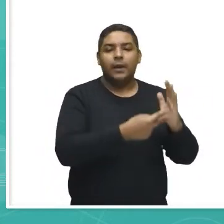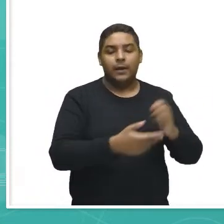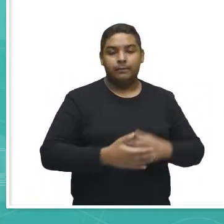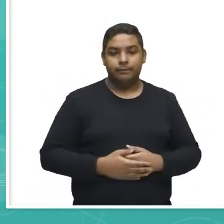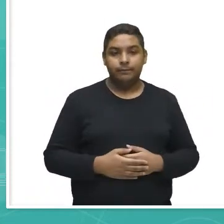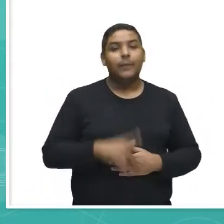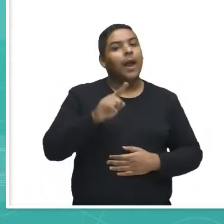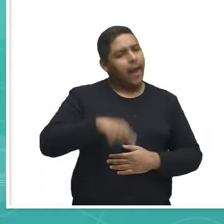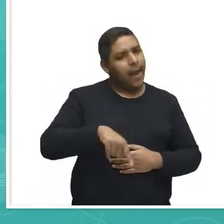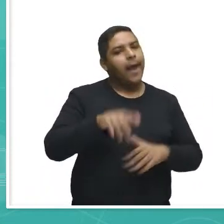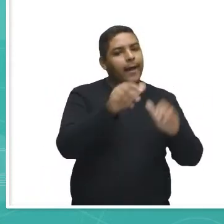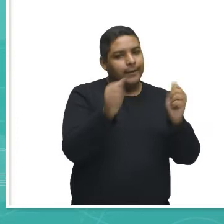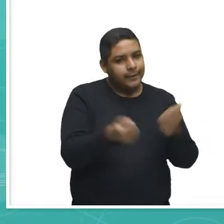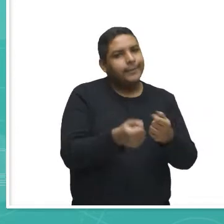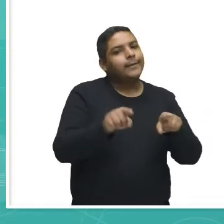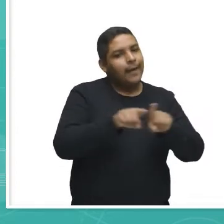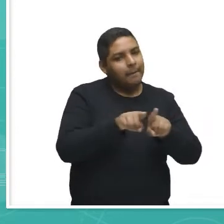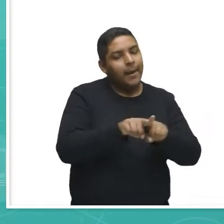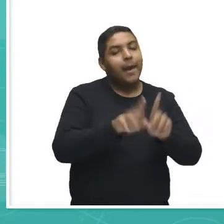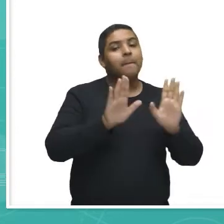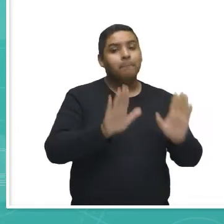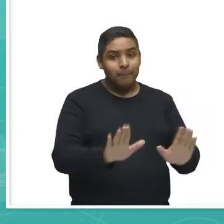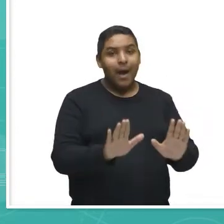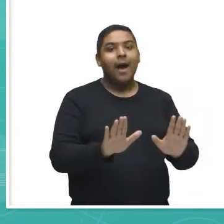artesanal, porém, as tarefas, elas